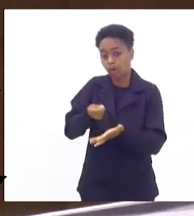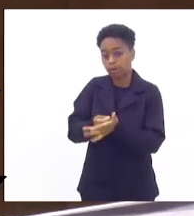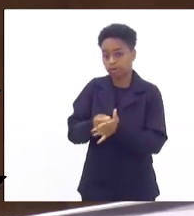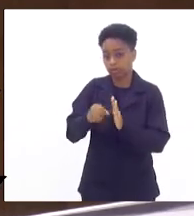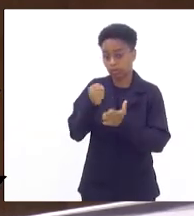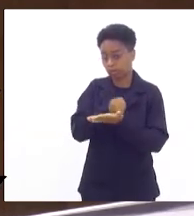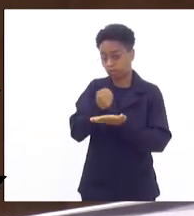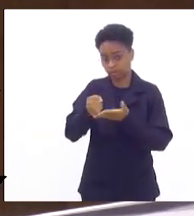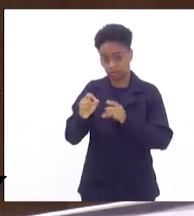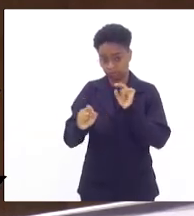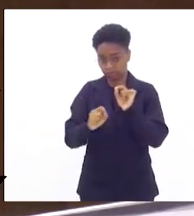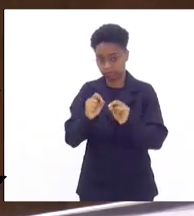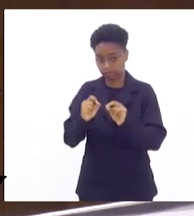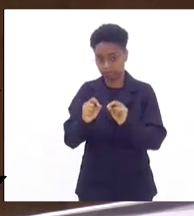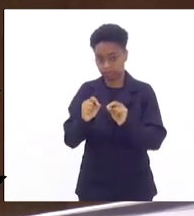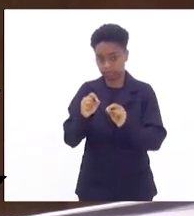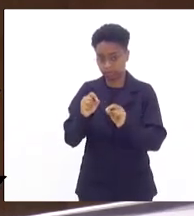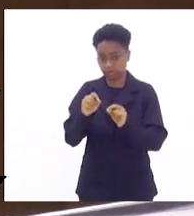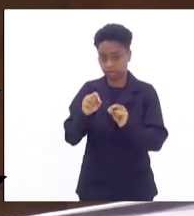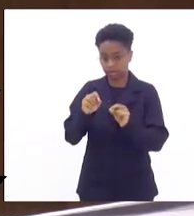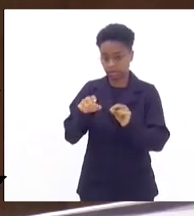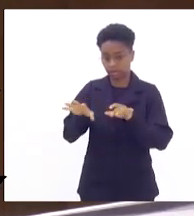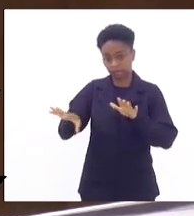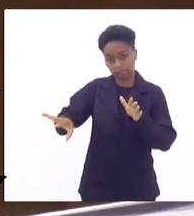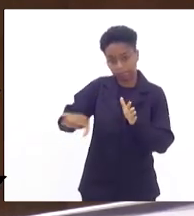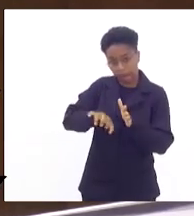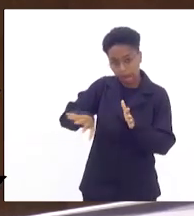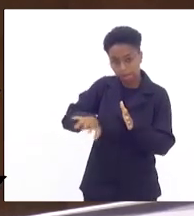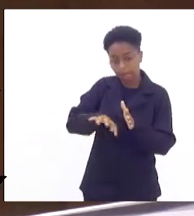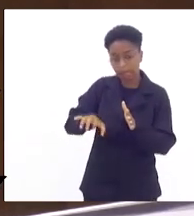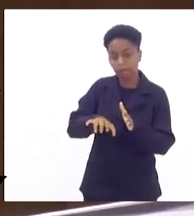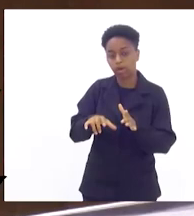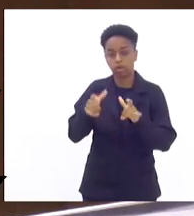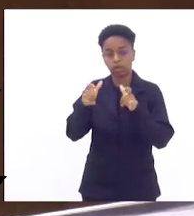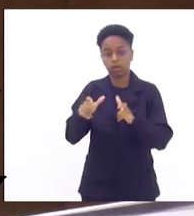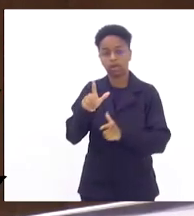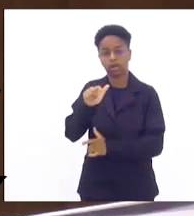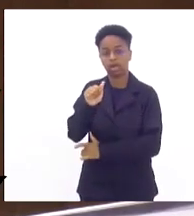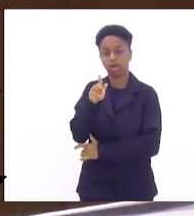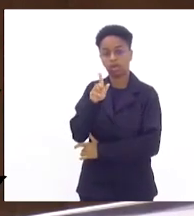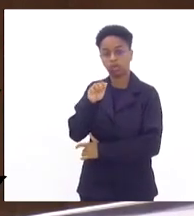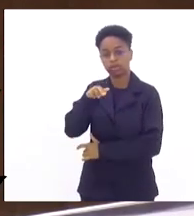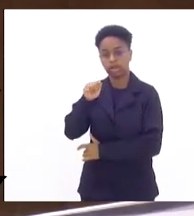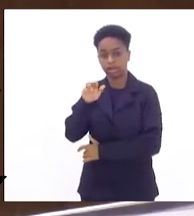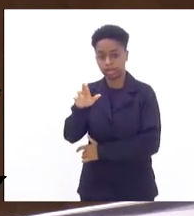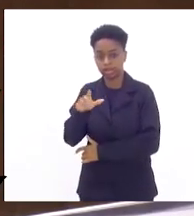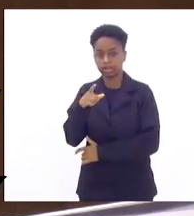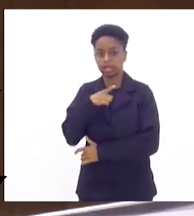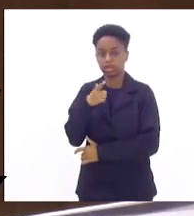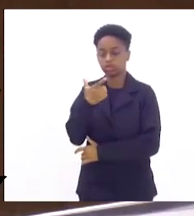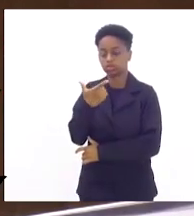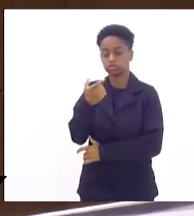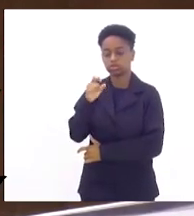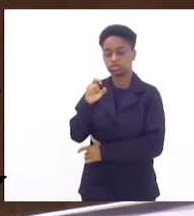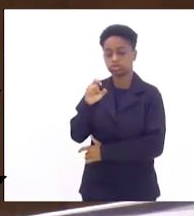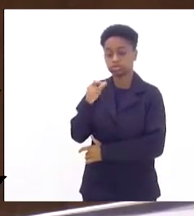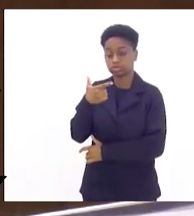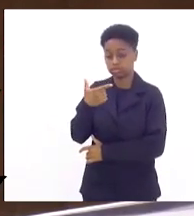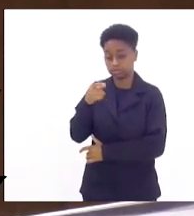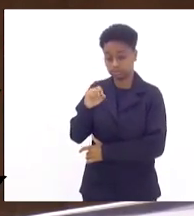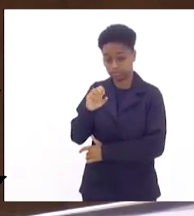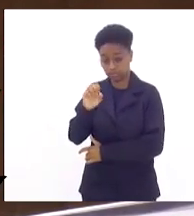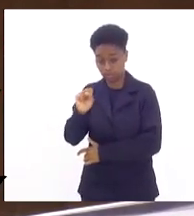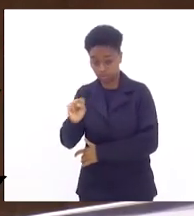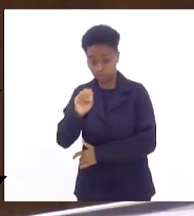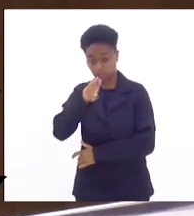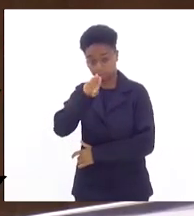são dragagem e revitalização do complexo lagunar, que são 250 milhões de reais previstos. Nós temos também coletores de